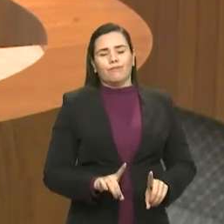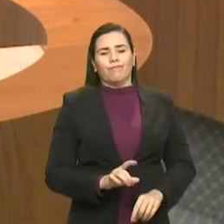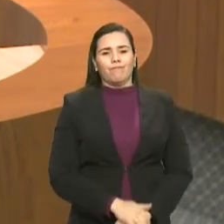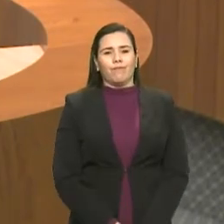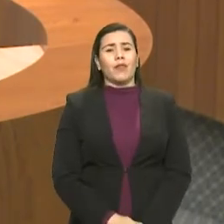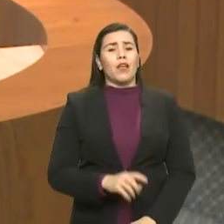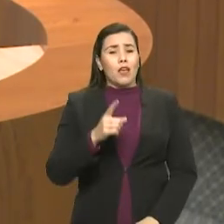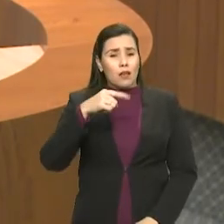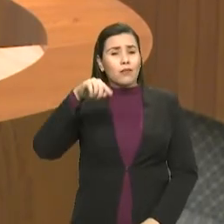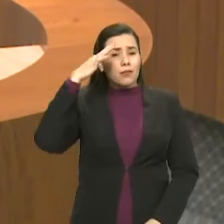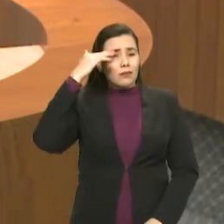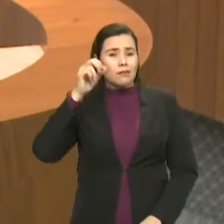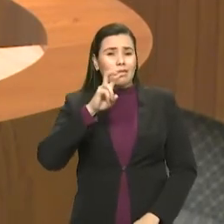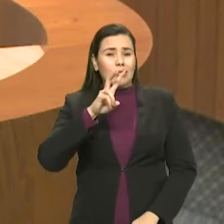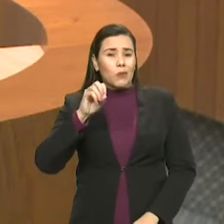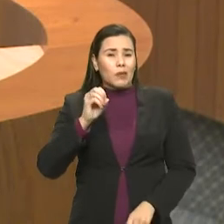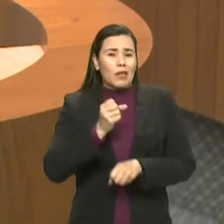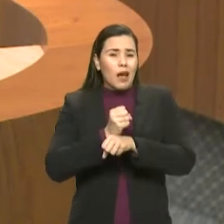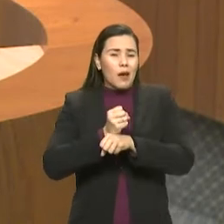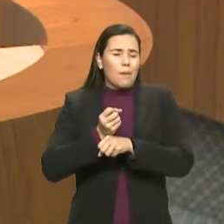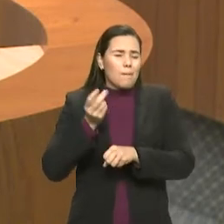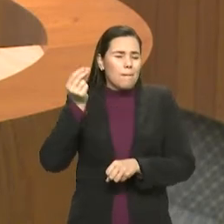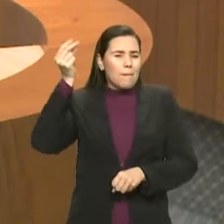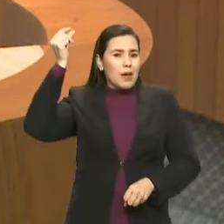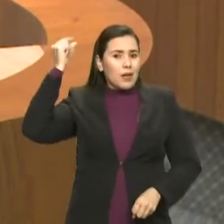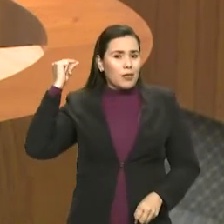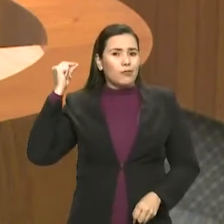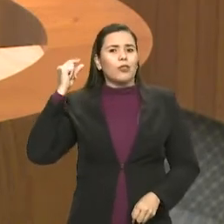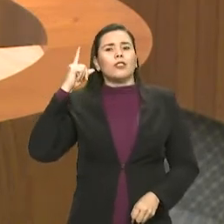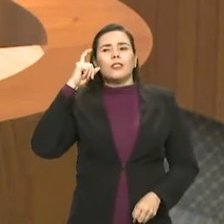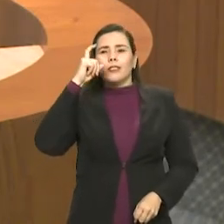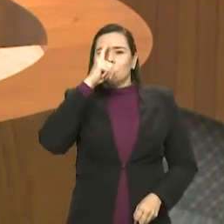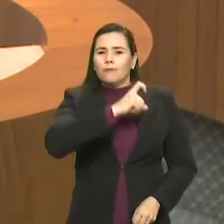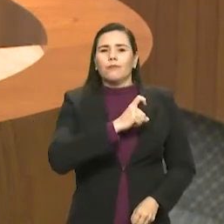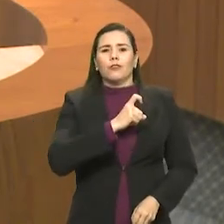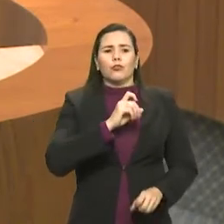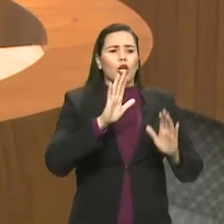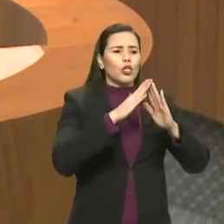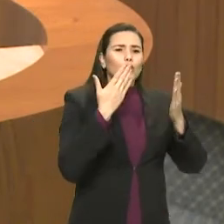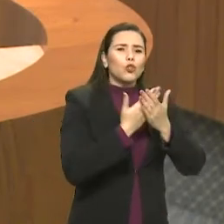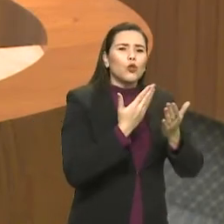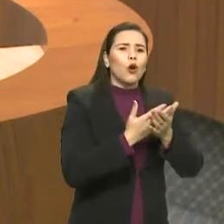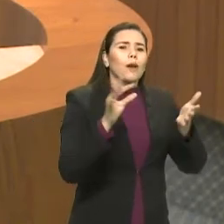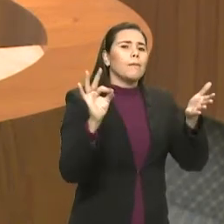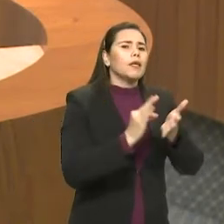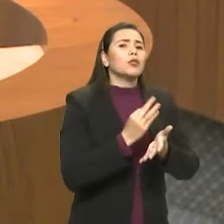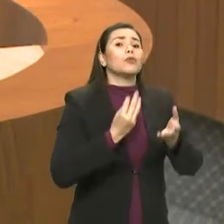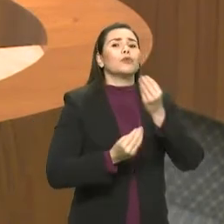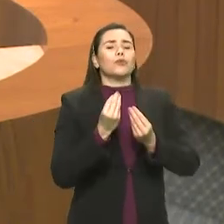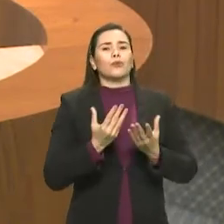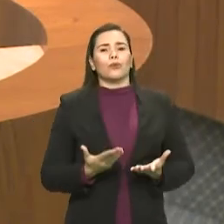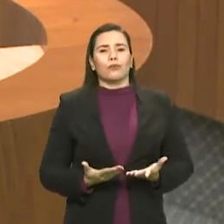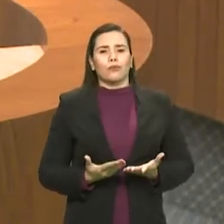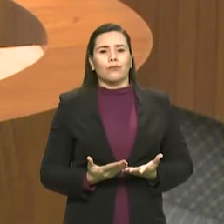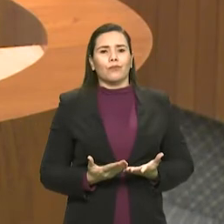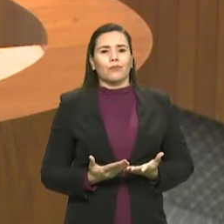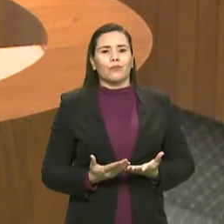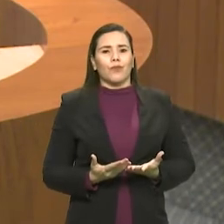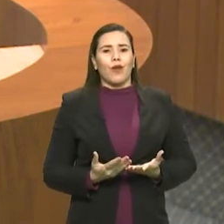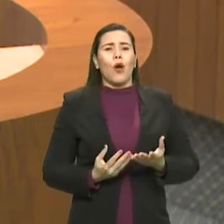difícil. Como colocá-los numa escola? Como fazer com que eles tivessem